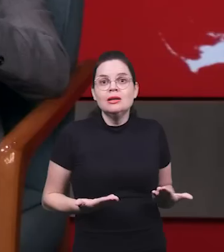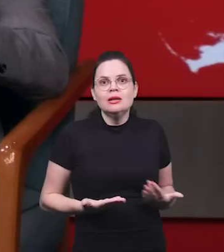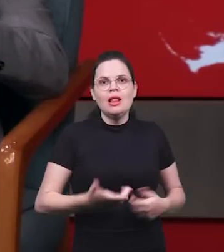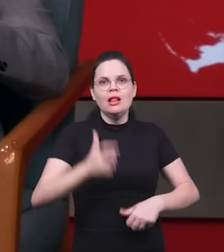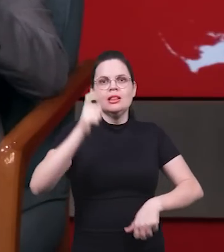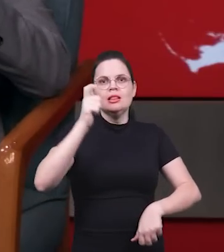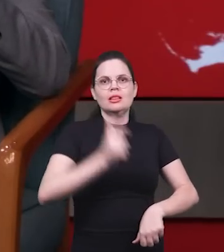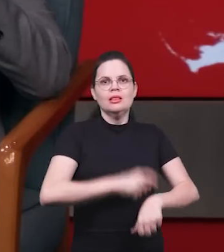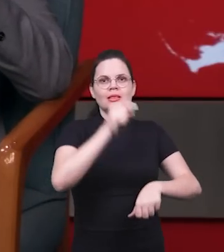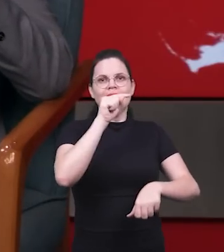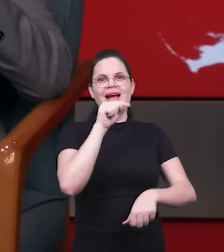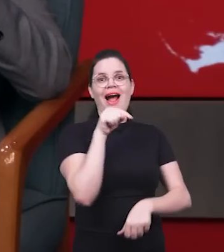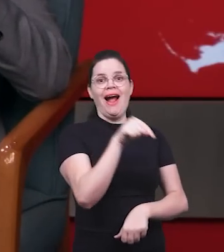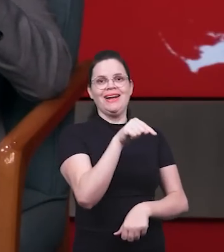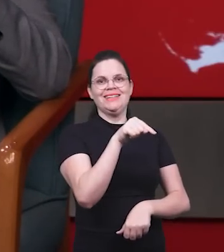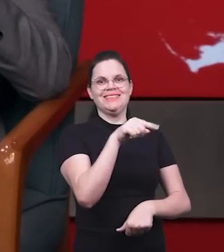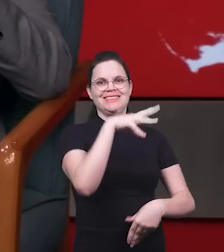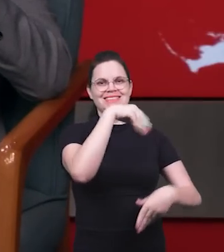E naquele momento,